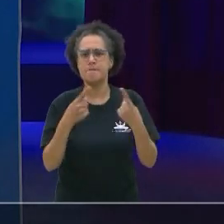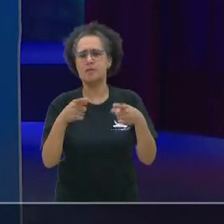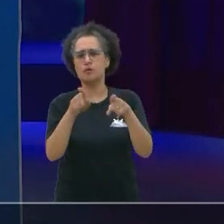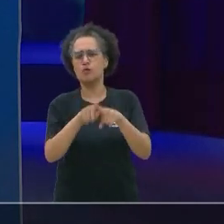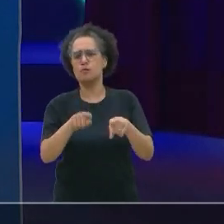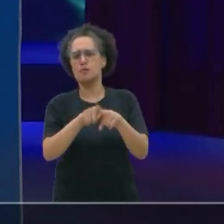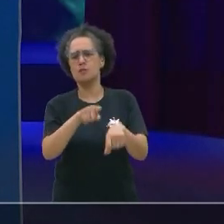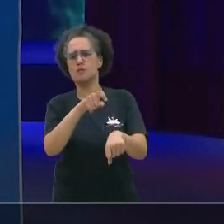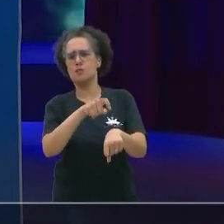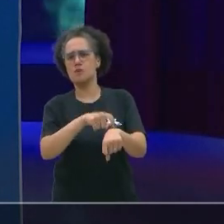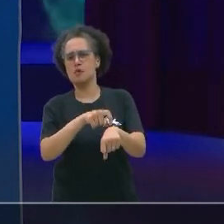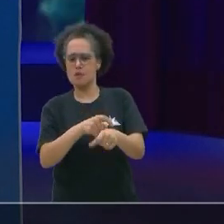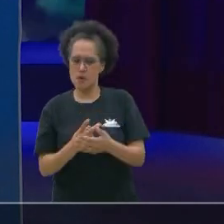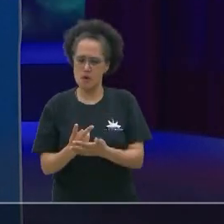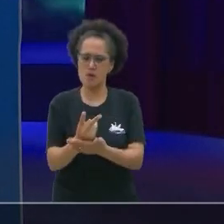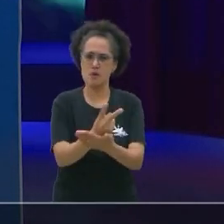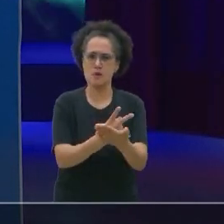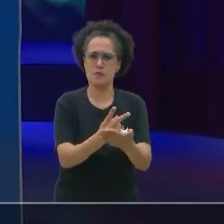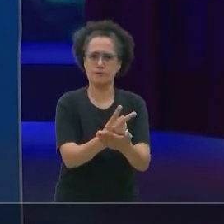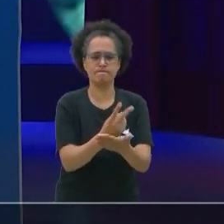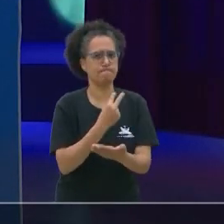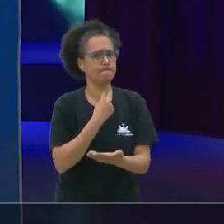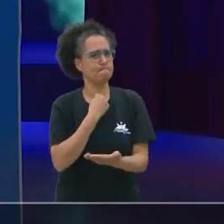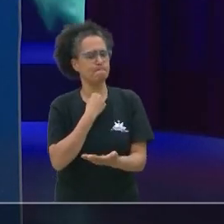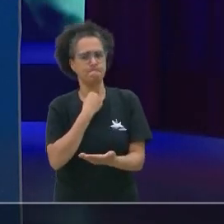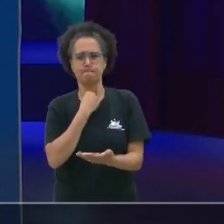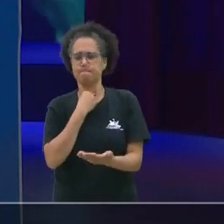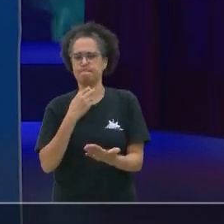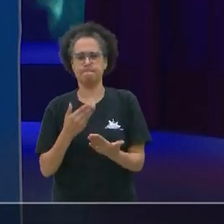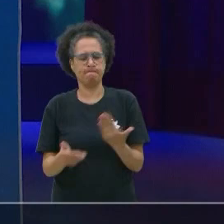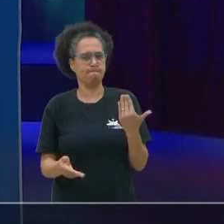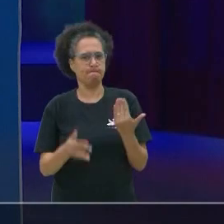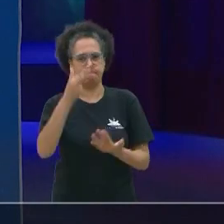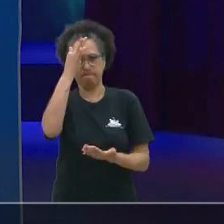busco, eu não posso perder a fé.